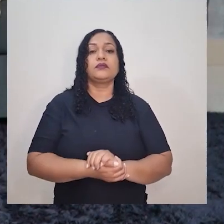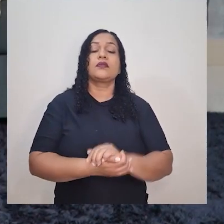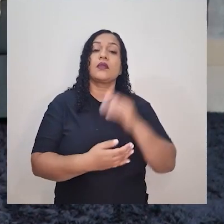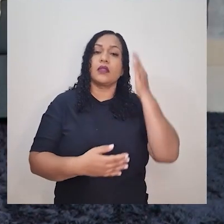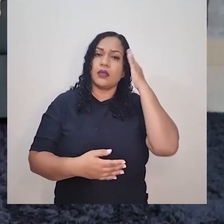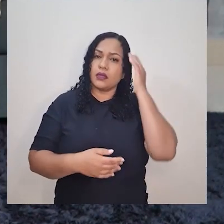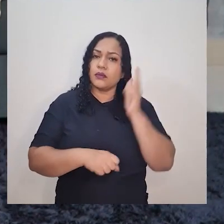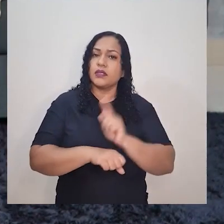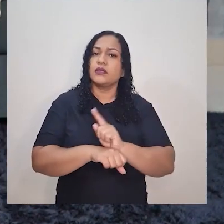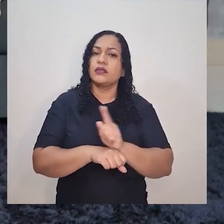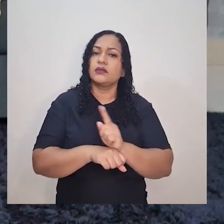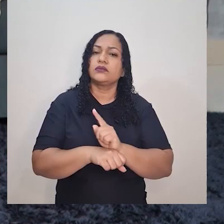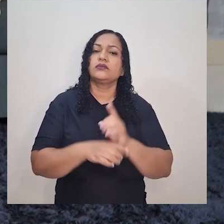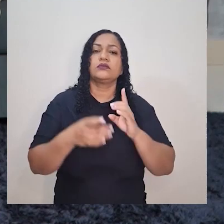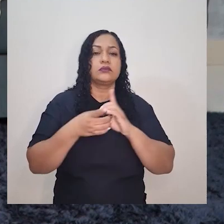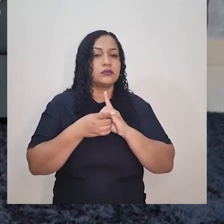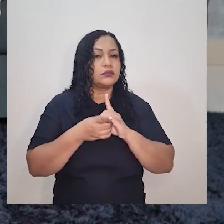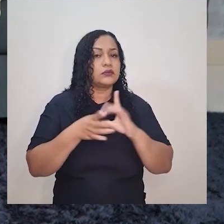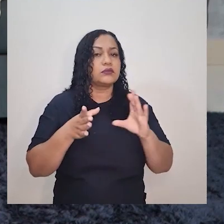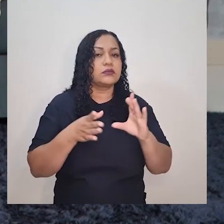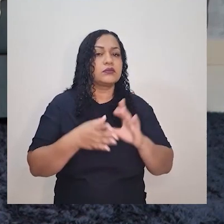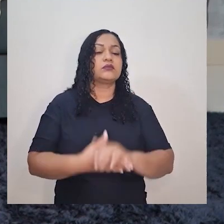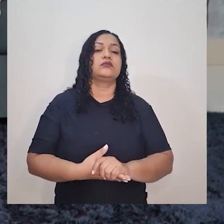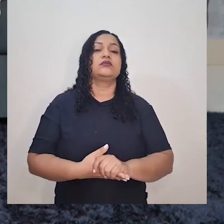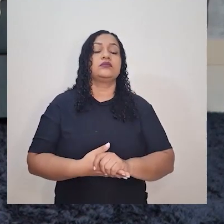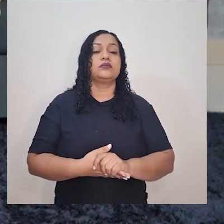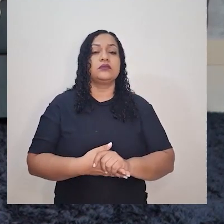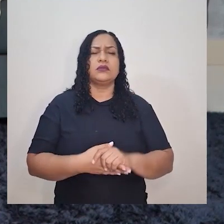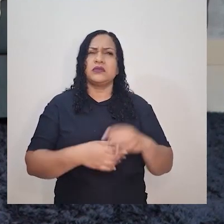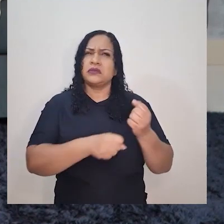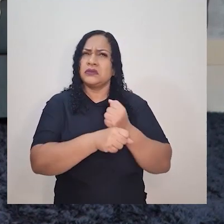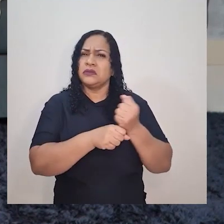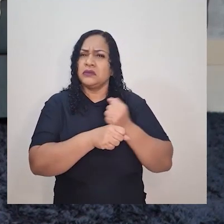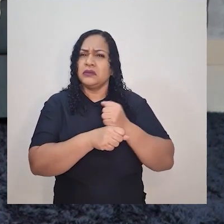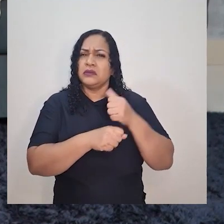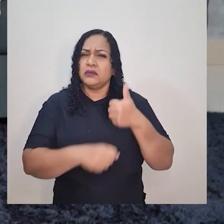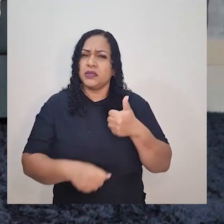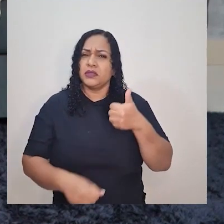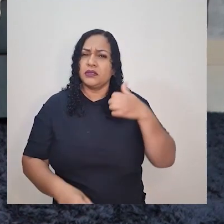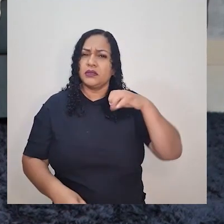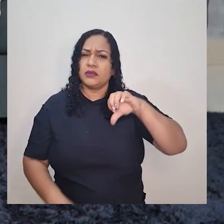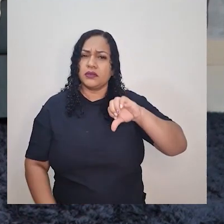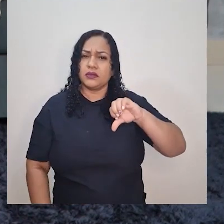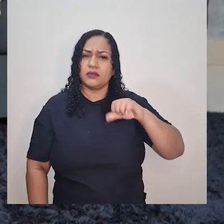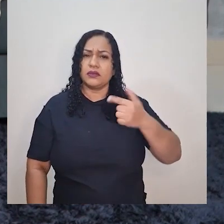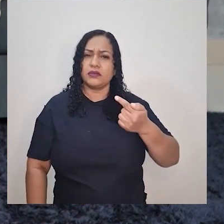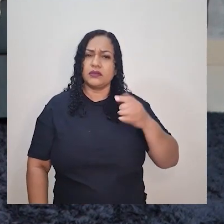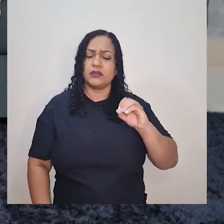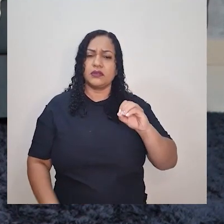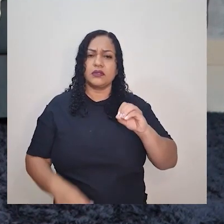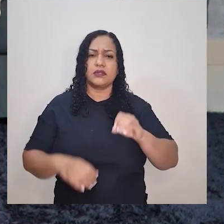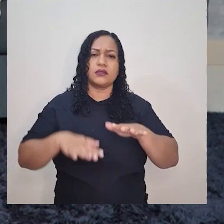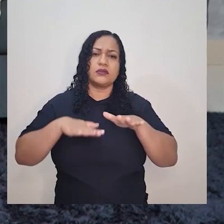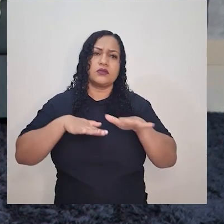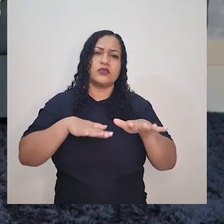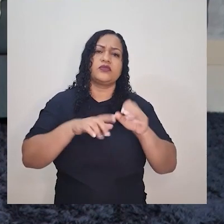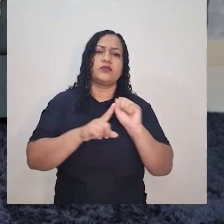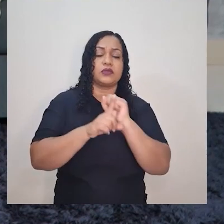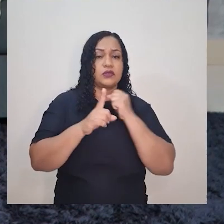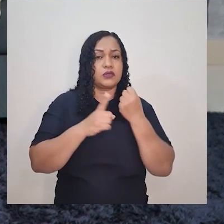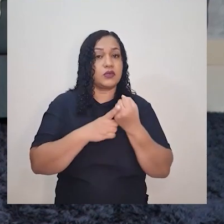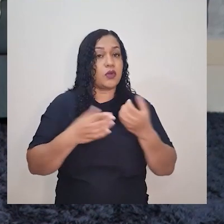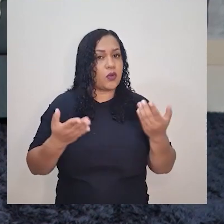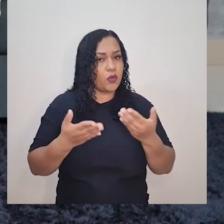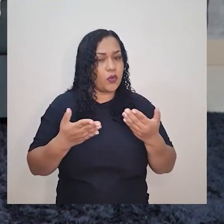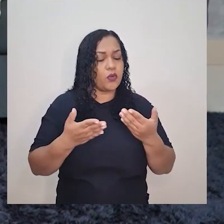um ganho social, né, que foi enfatizada desde a década de 70 por vários movimentos sociais, e hoje ela adentra, né, o chão